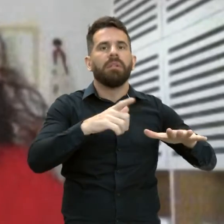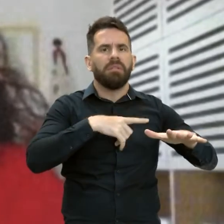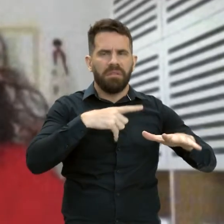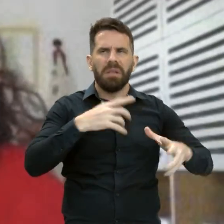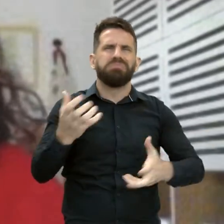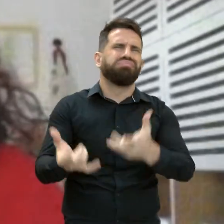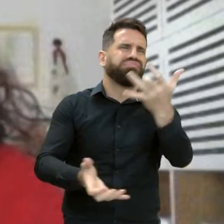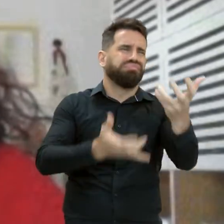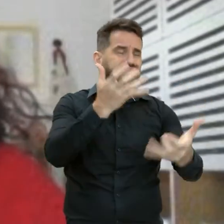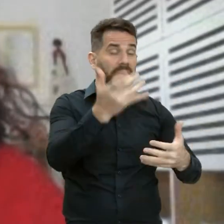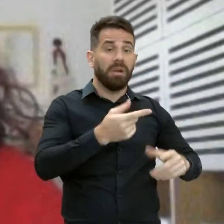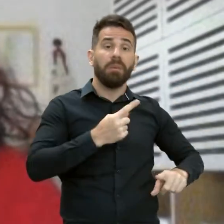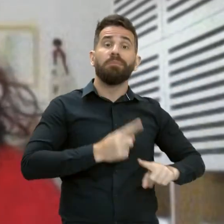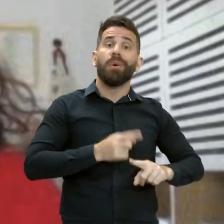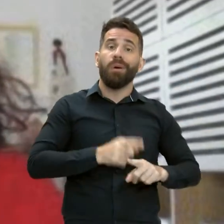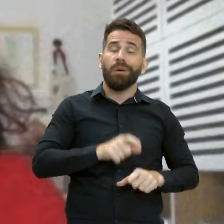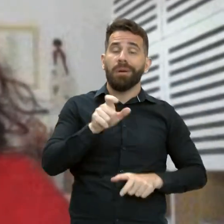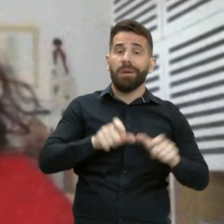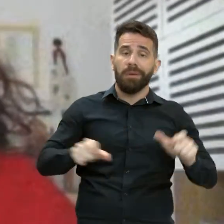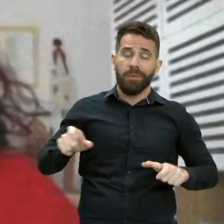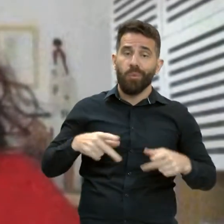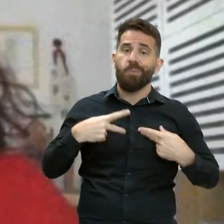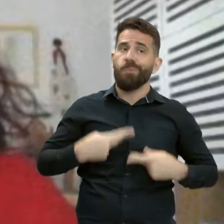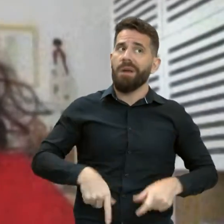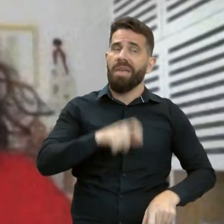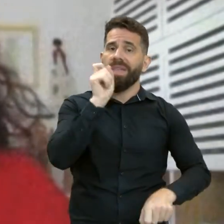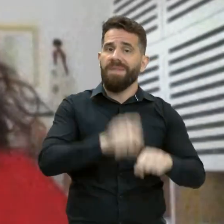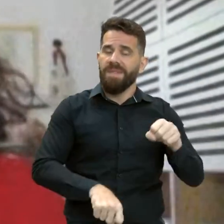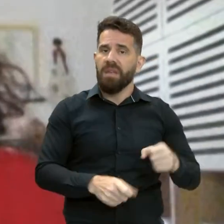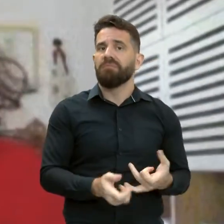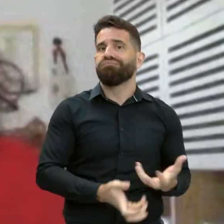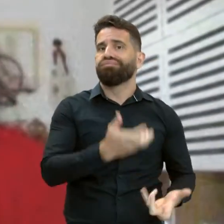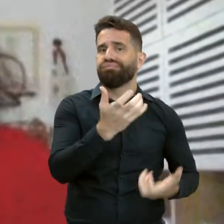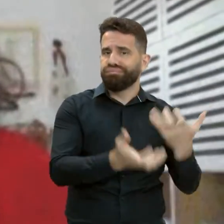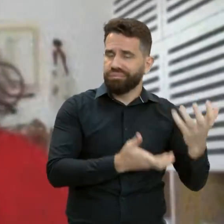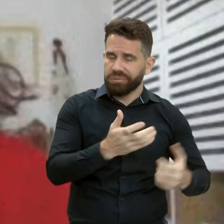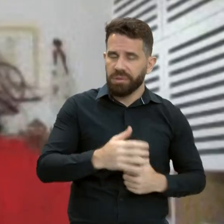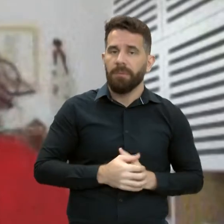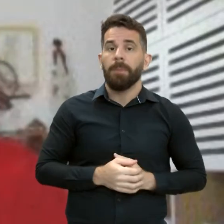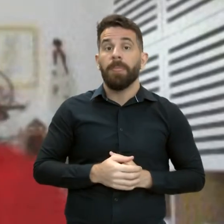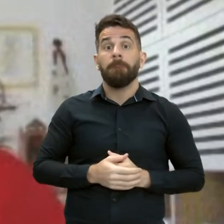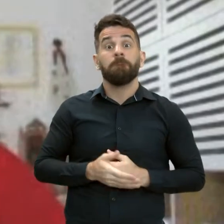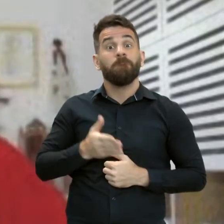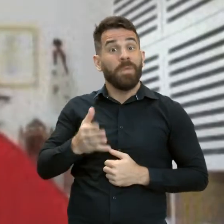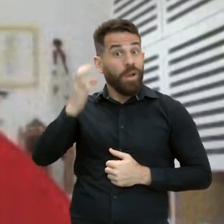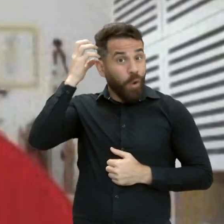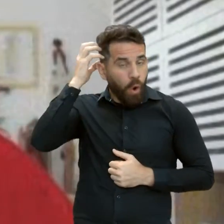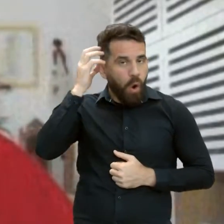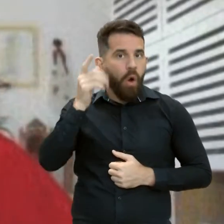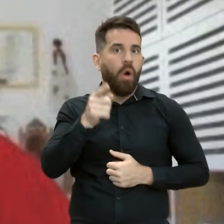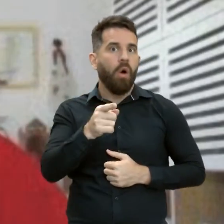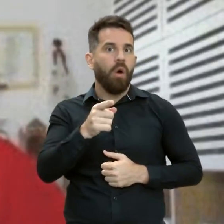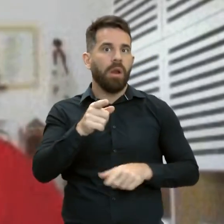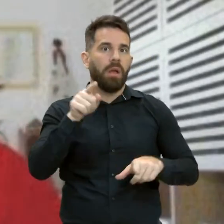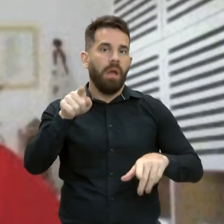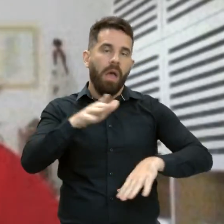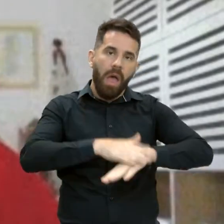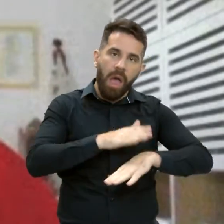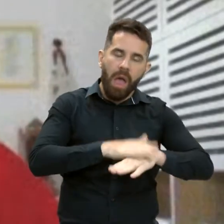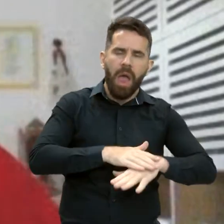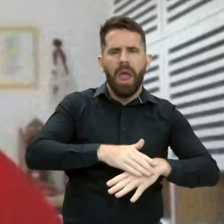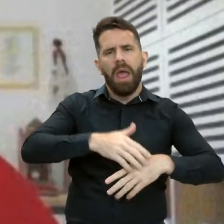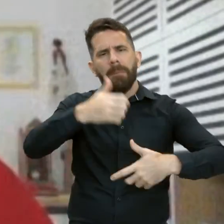homem. Então, esse interesse dela, o meu interesse por ela e o interesse dela pelo entorno,